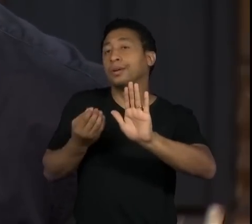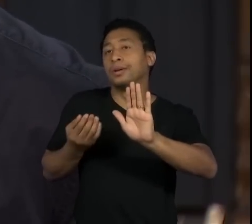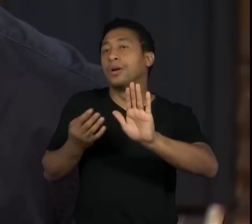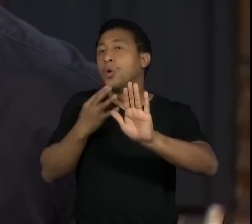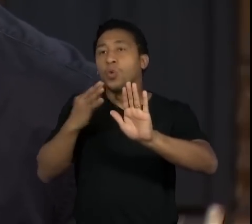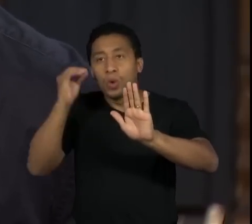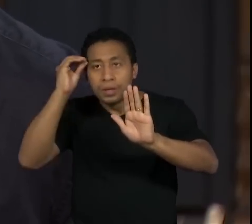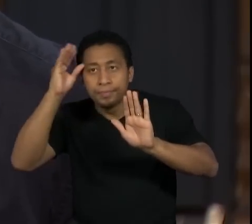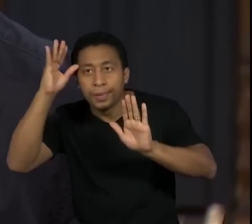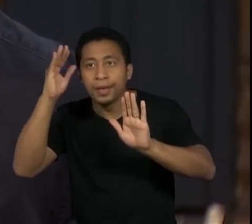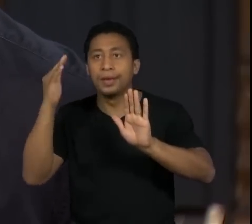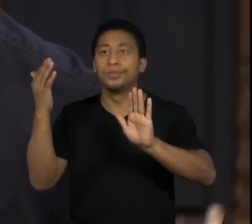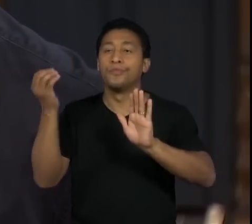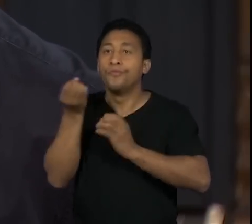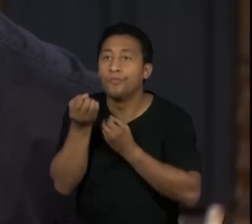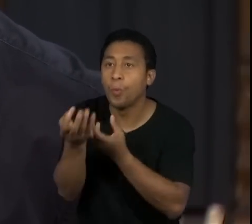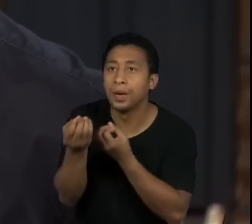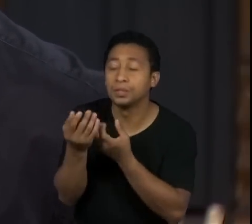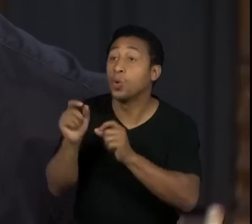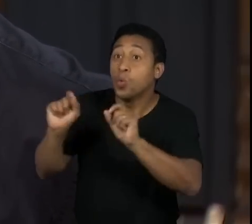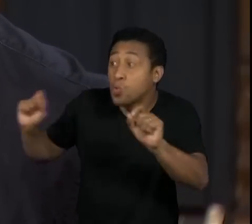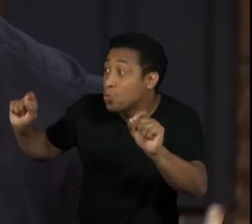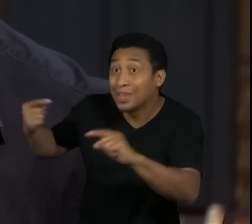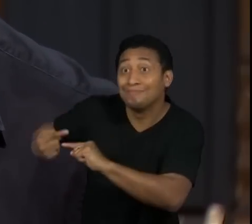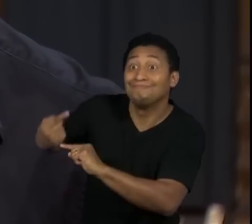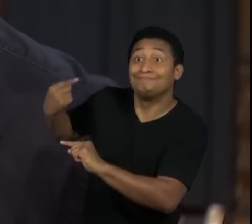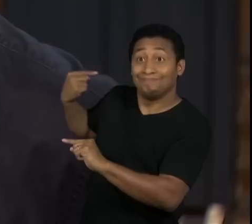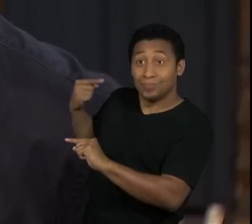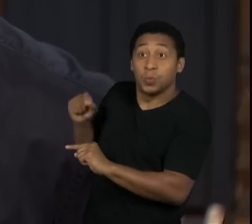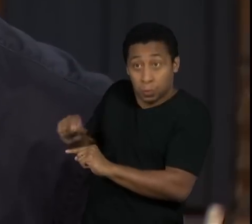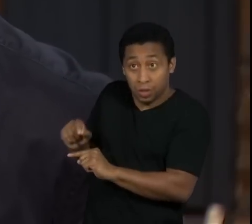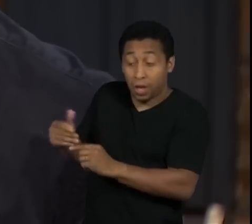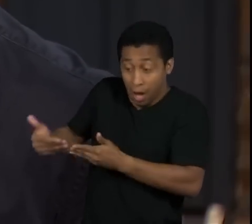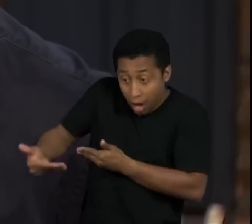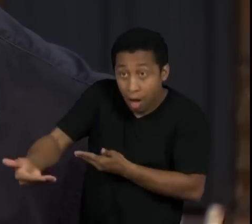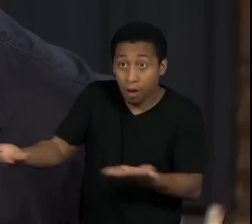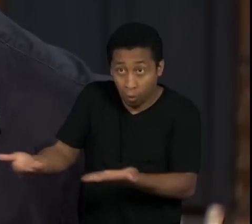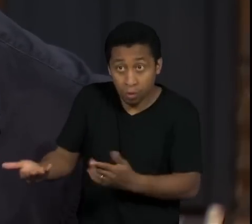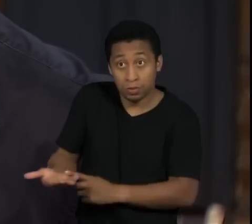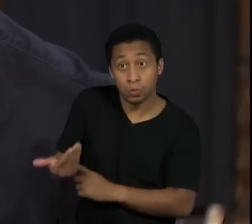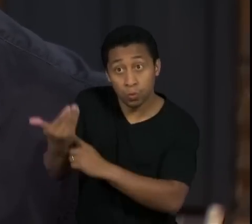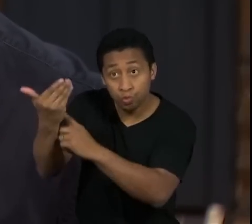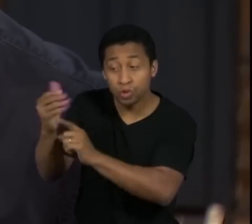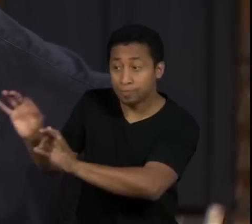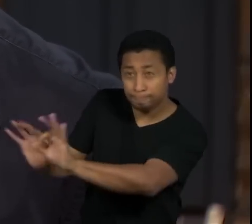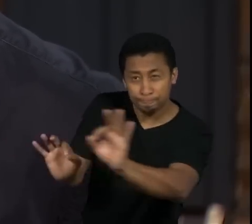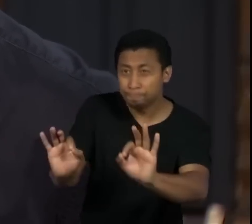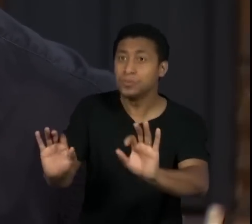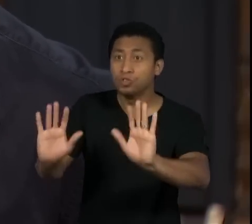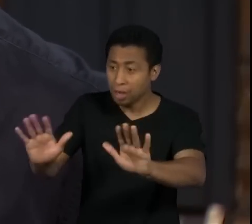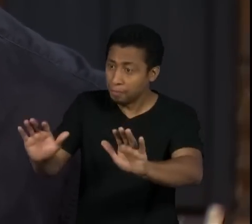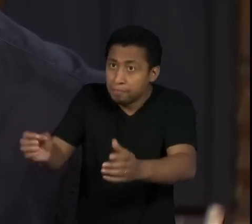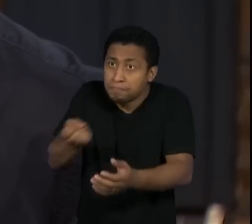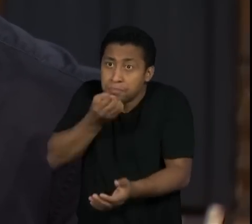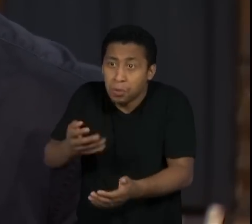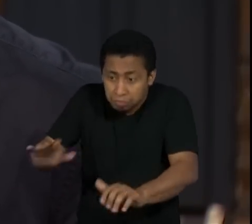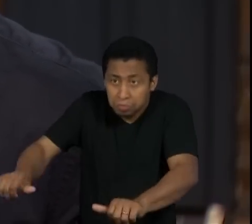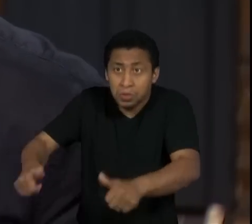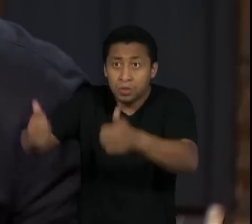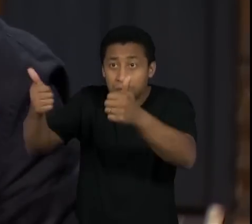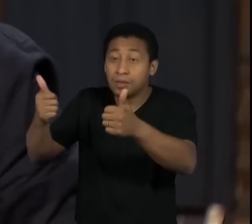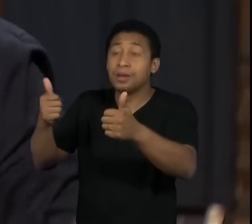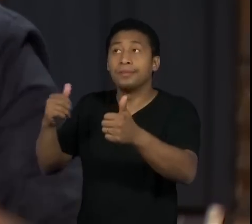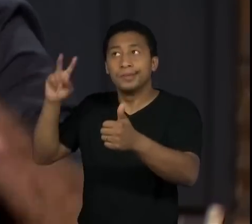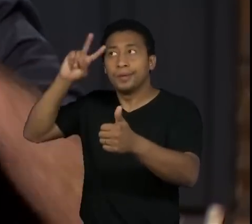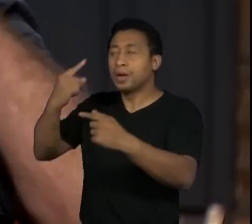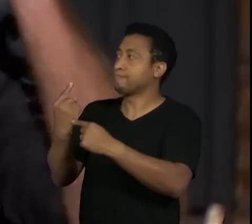a tecnologia, com o conhecimento, com as possibilidades, com os recursos que a gente tem, construir um mundo que dê dignidade para as pessoas